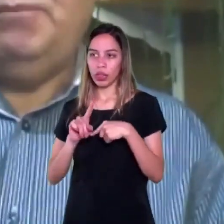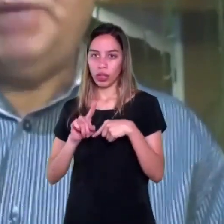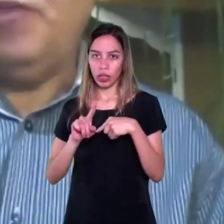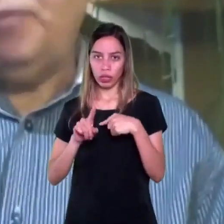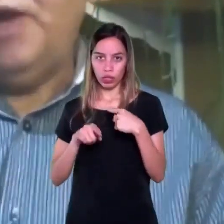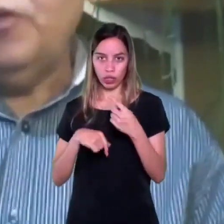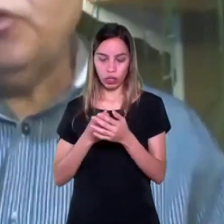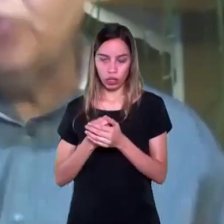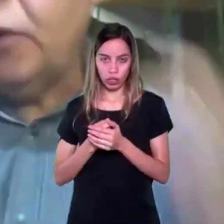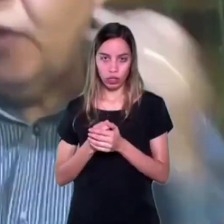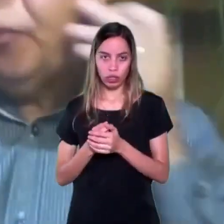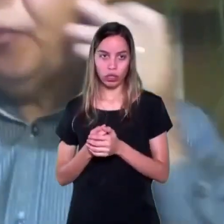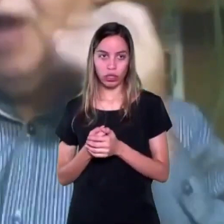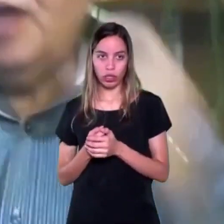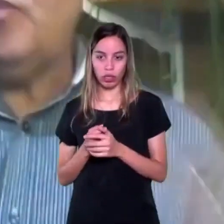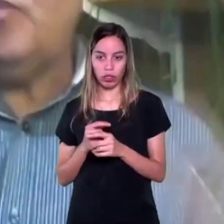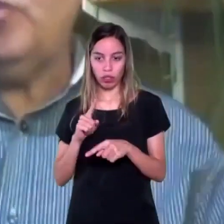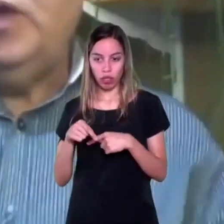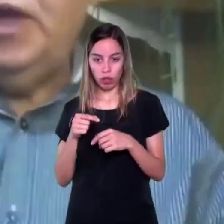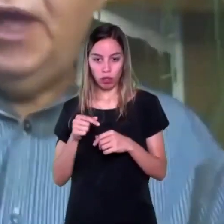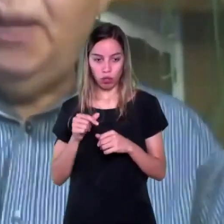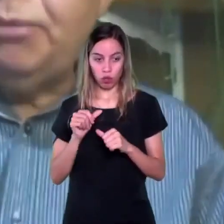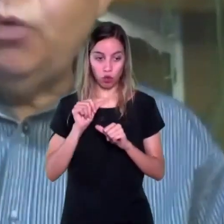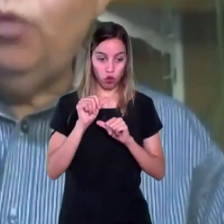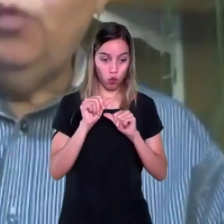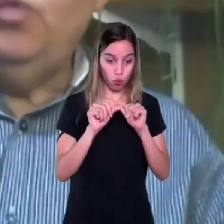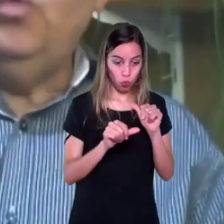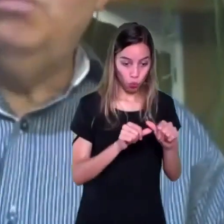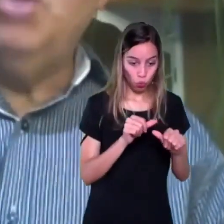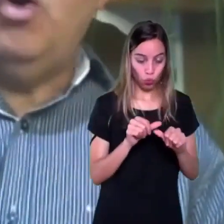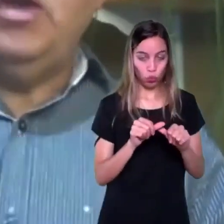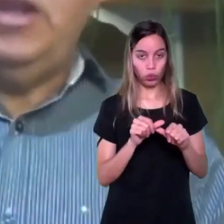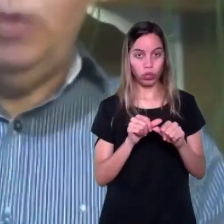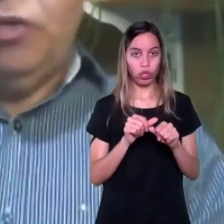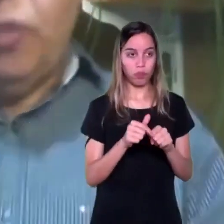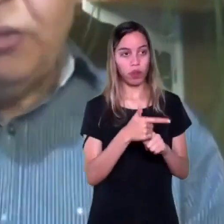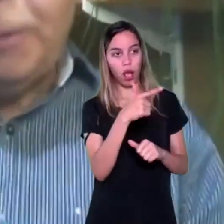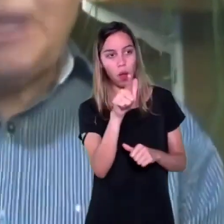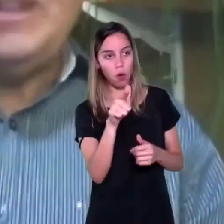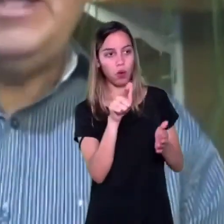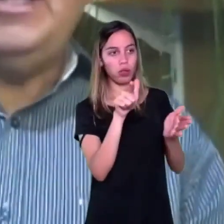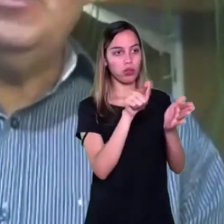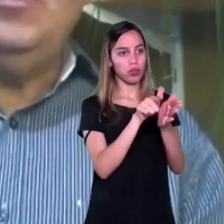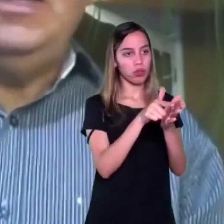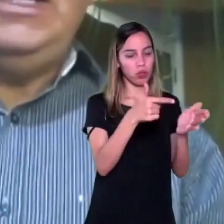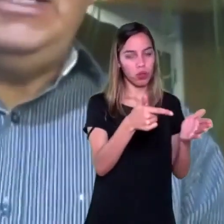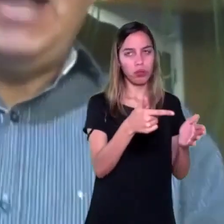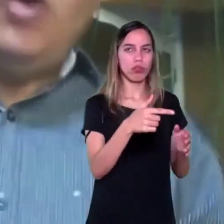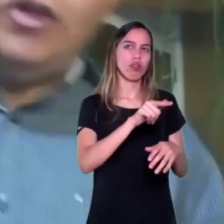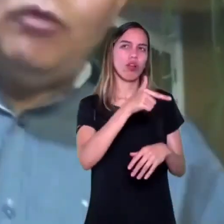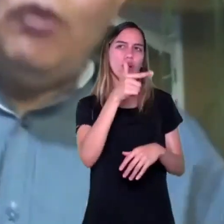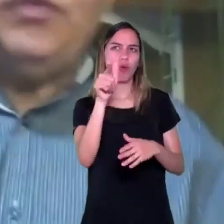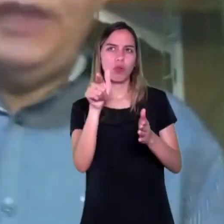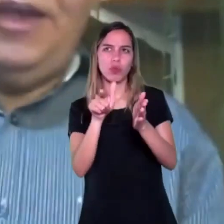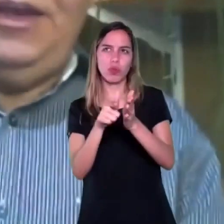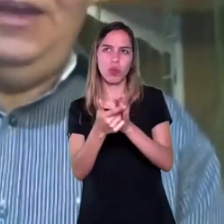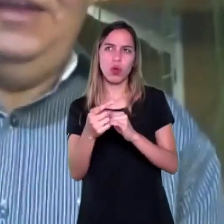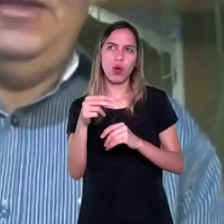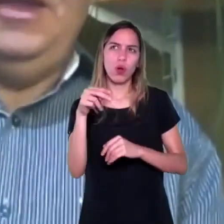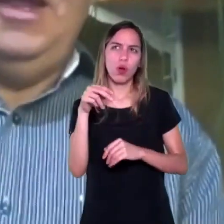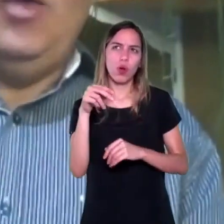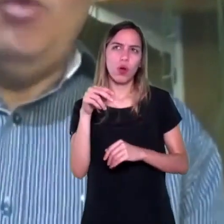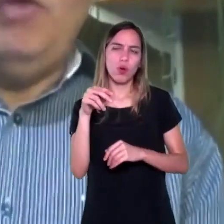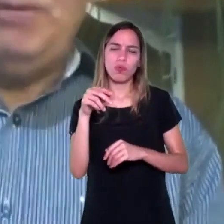para as páginas do Jornal Espaço, para o blog Horizonte Paralelo, e agora eu